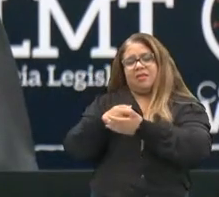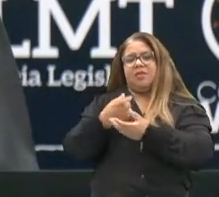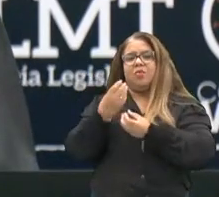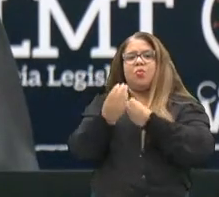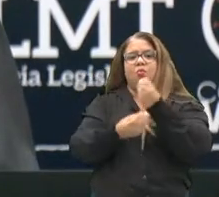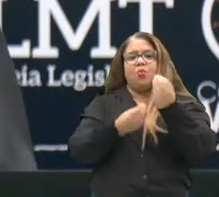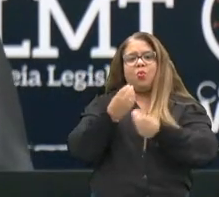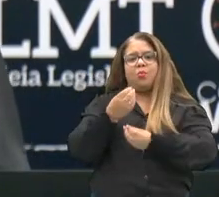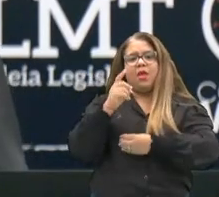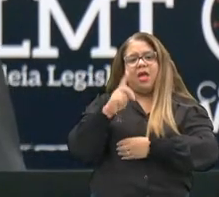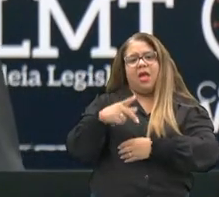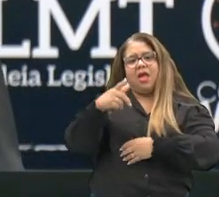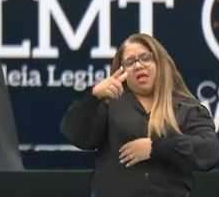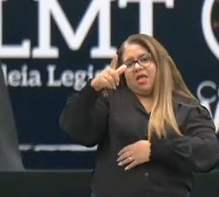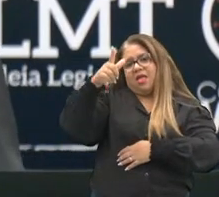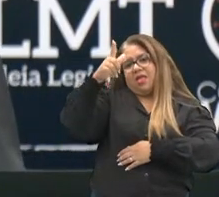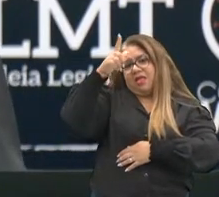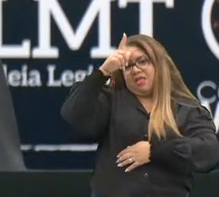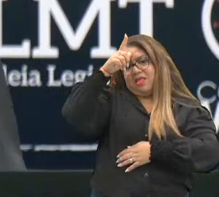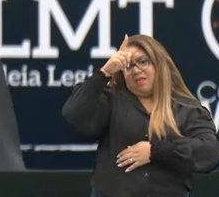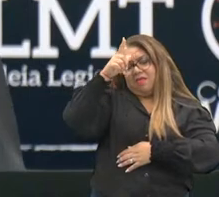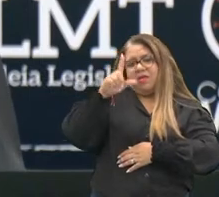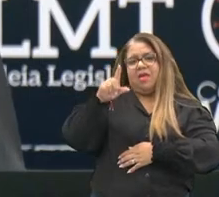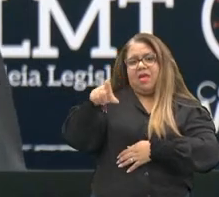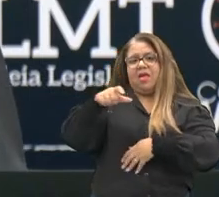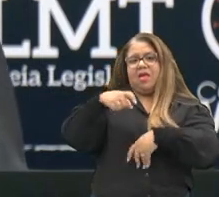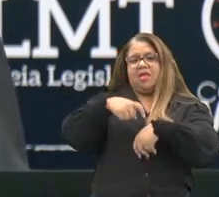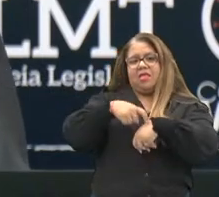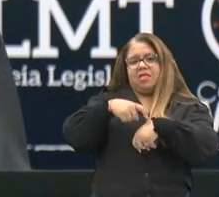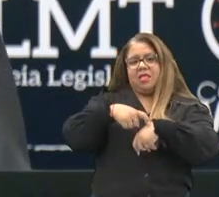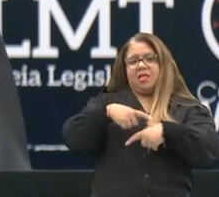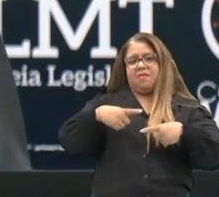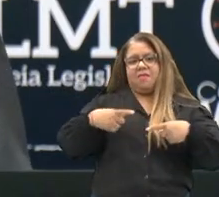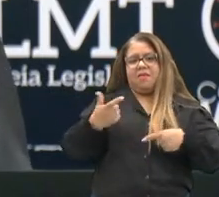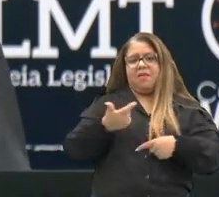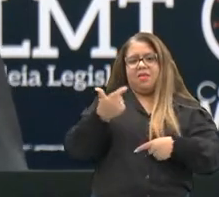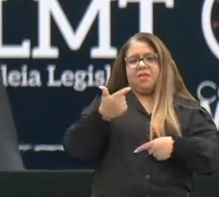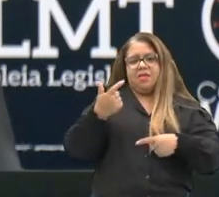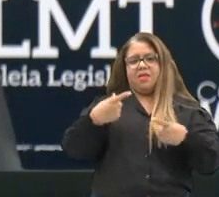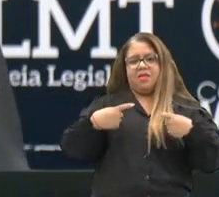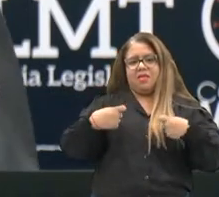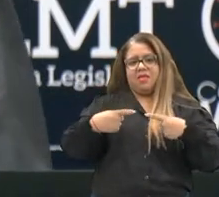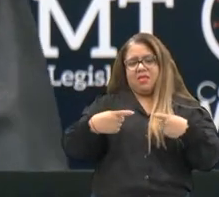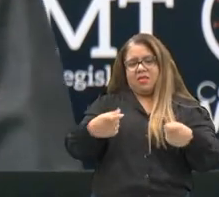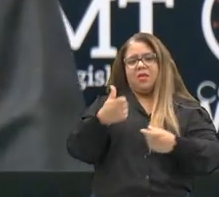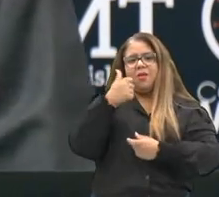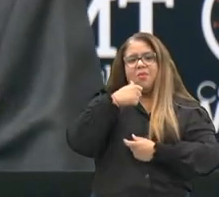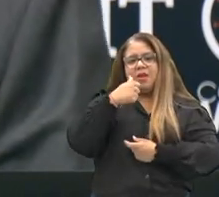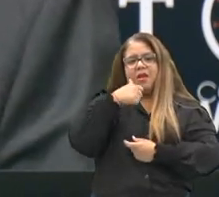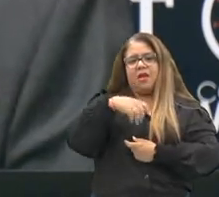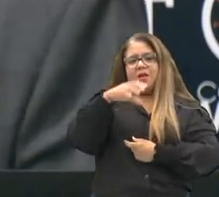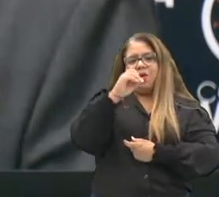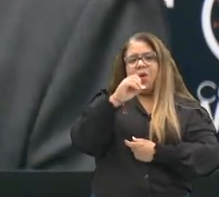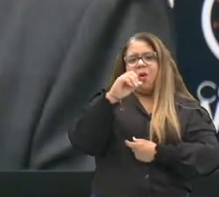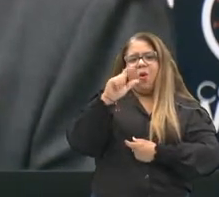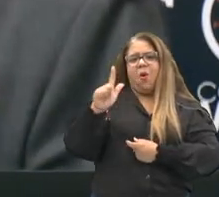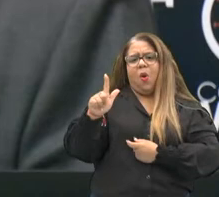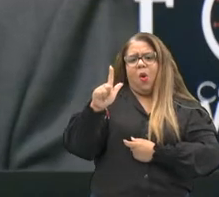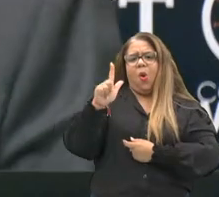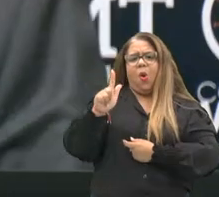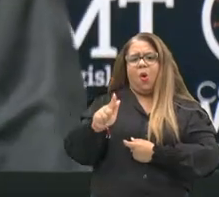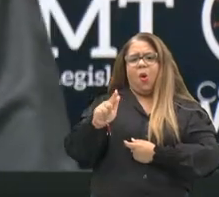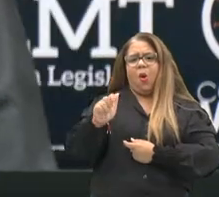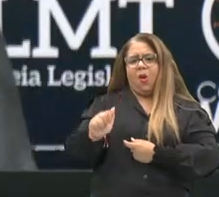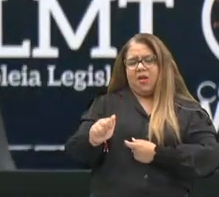para a Alemanha, como bem disse o João, durante o período da Segunda Guerra Mundial, da judia alemã Olga Benário. Militante